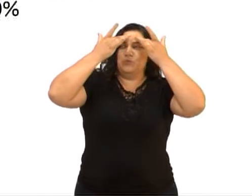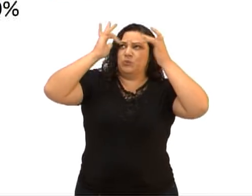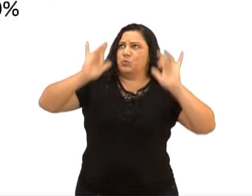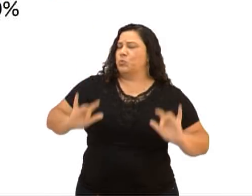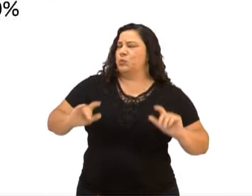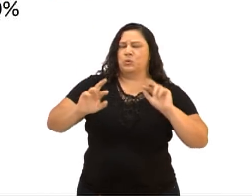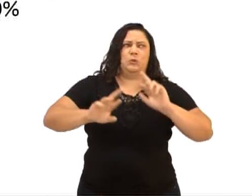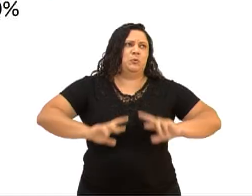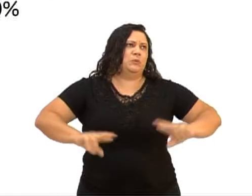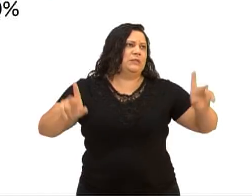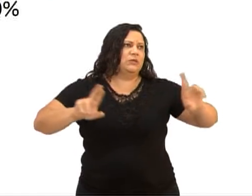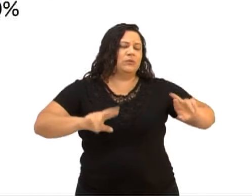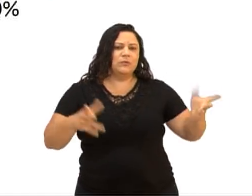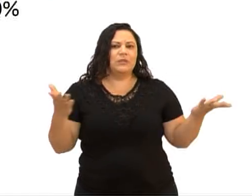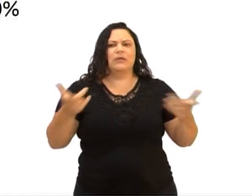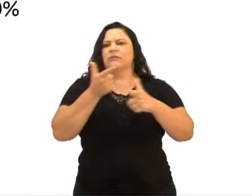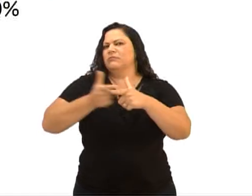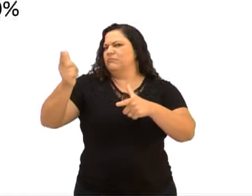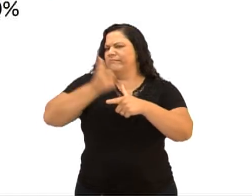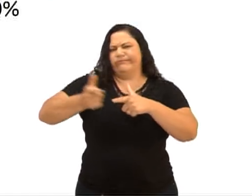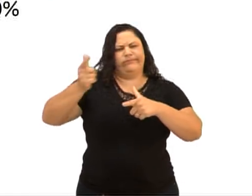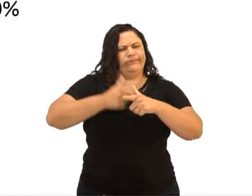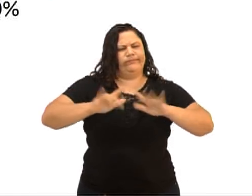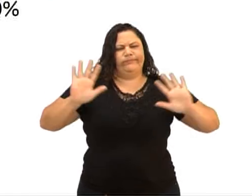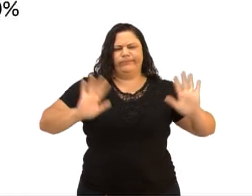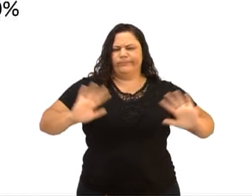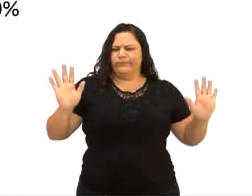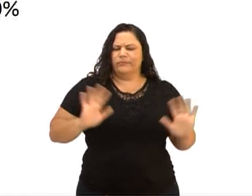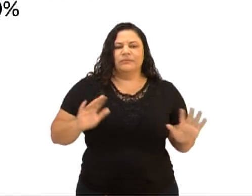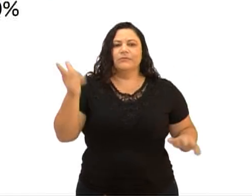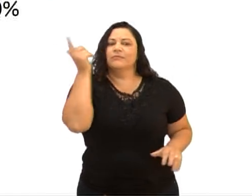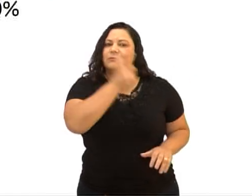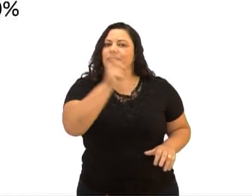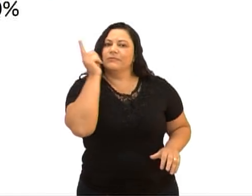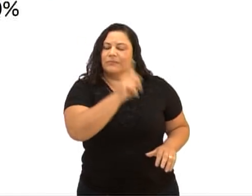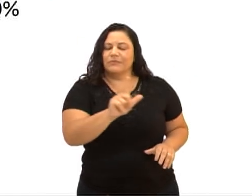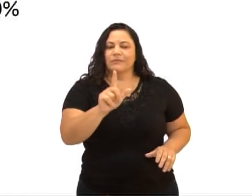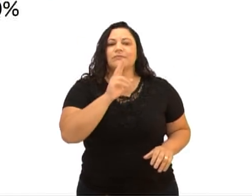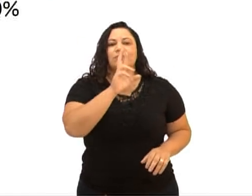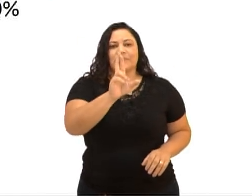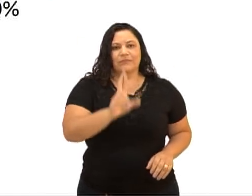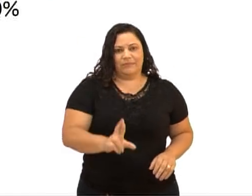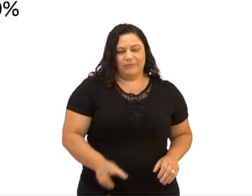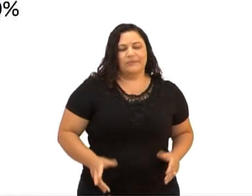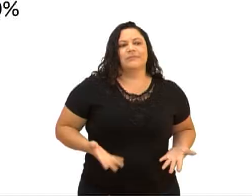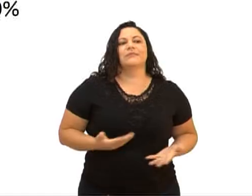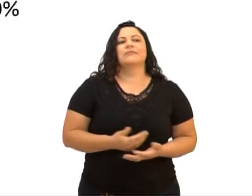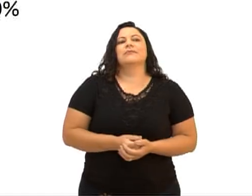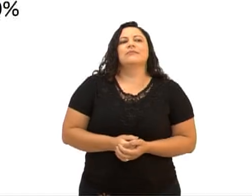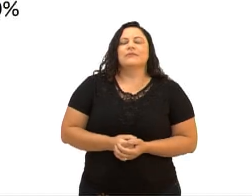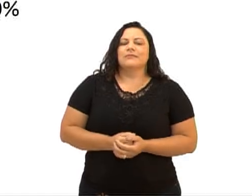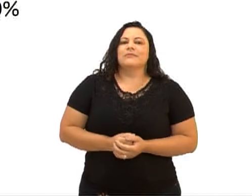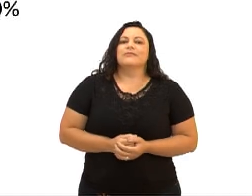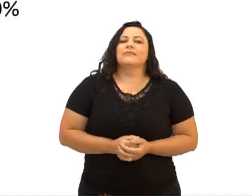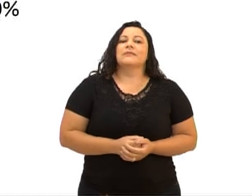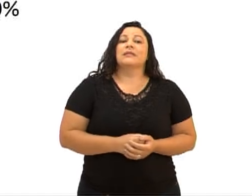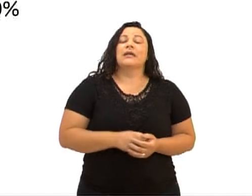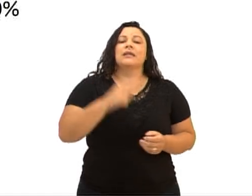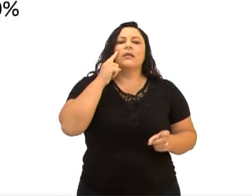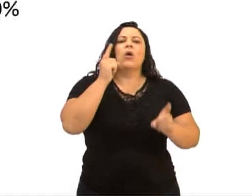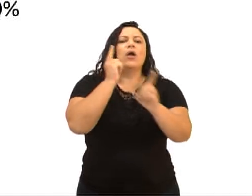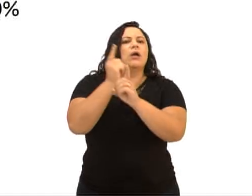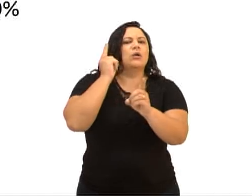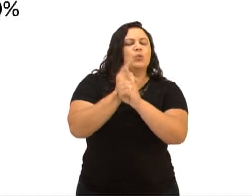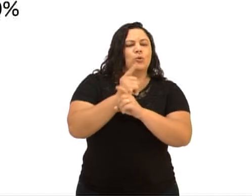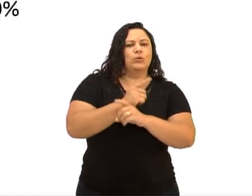diferente. Não tem problema. O importante é que vocês conseguiram resolver. Então, a professora trouxe dessa forma, né? Encontrando a